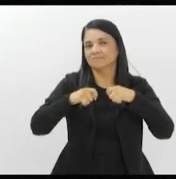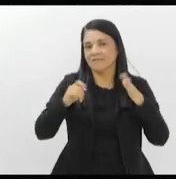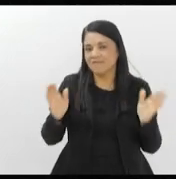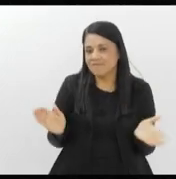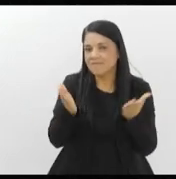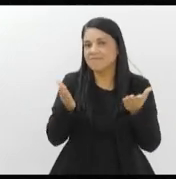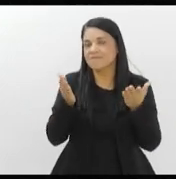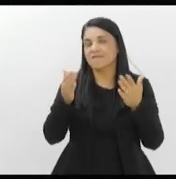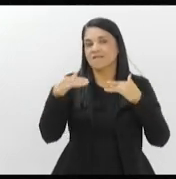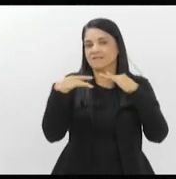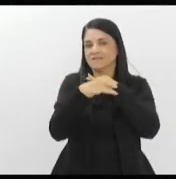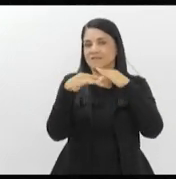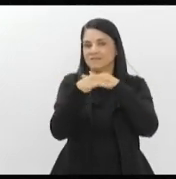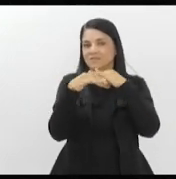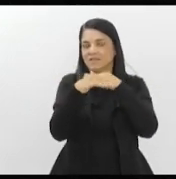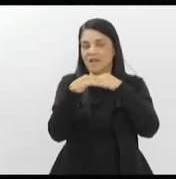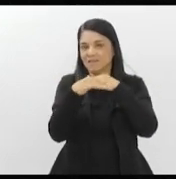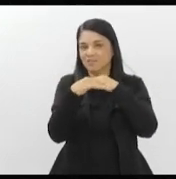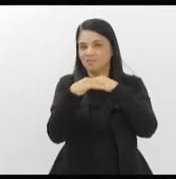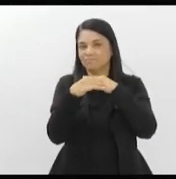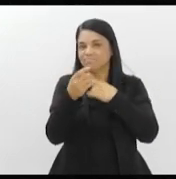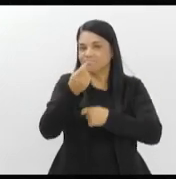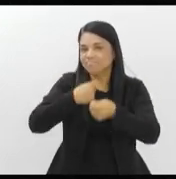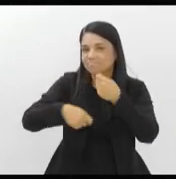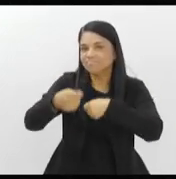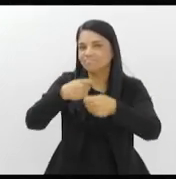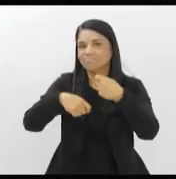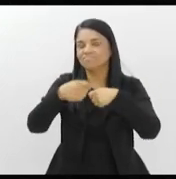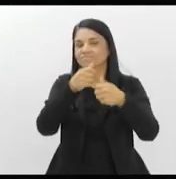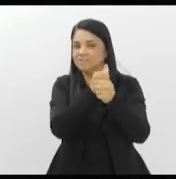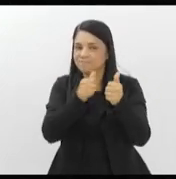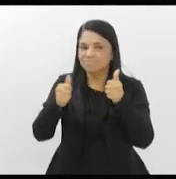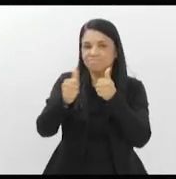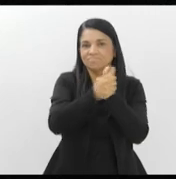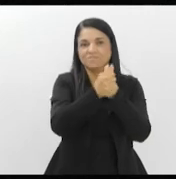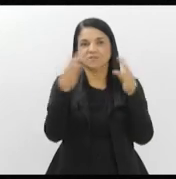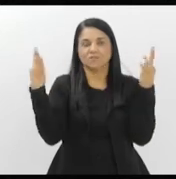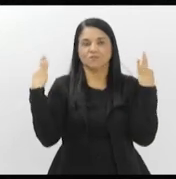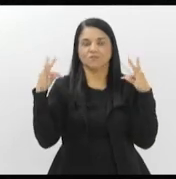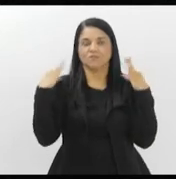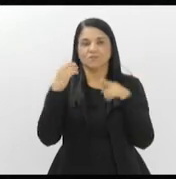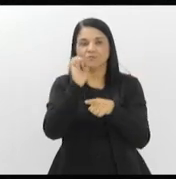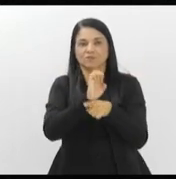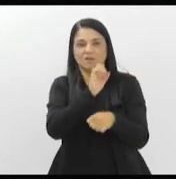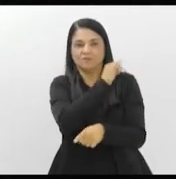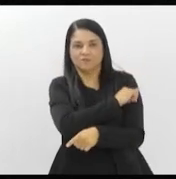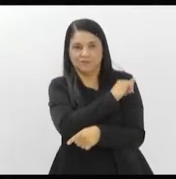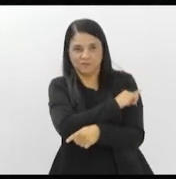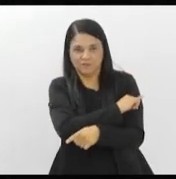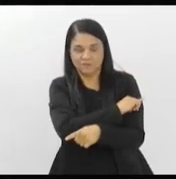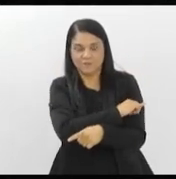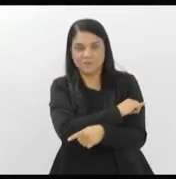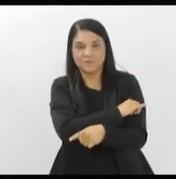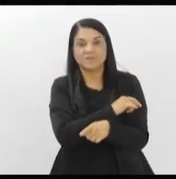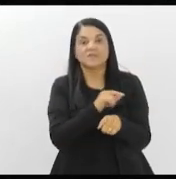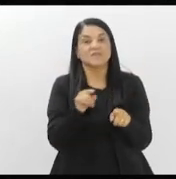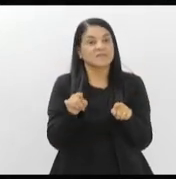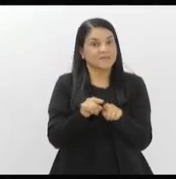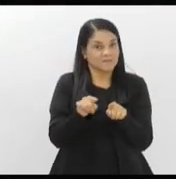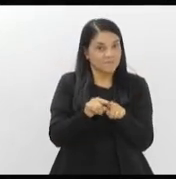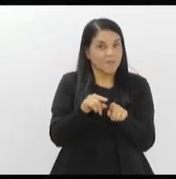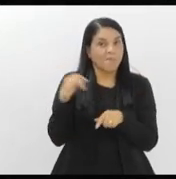nossa cidade e devolvê-la ao protagonismo do turismo no estado do Rio de Janeiro. E também,